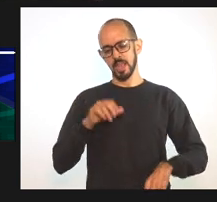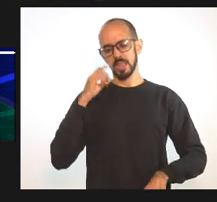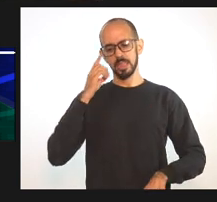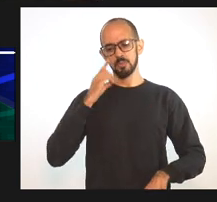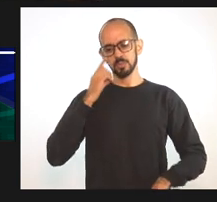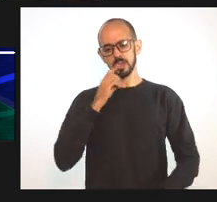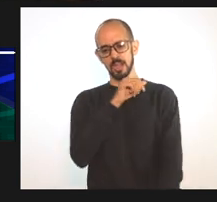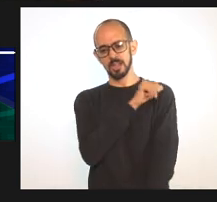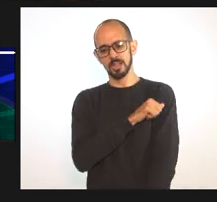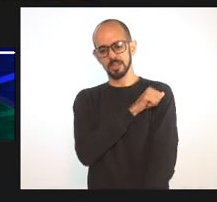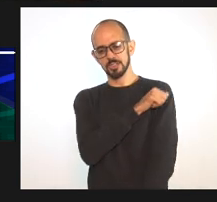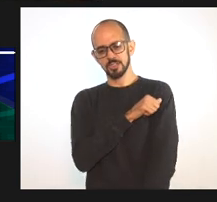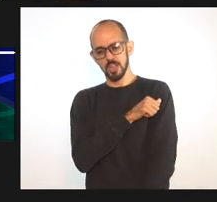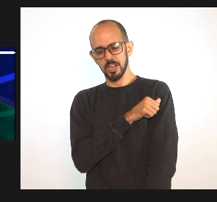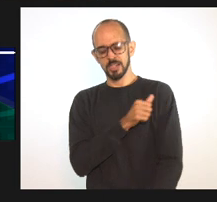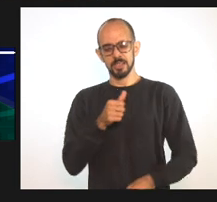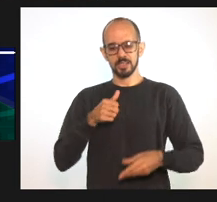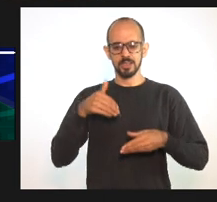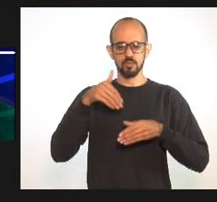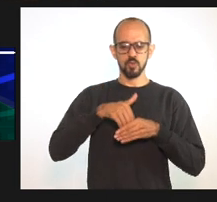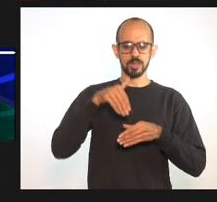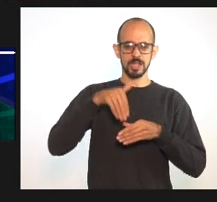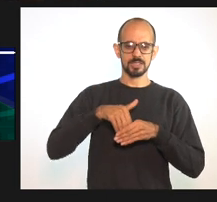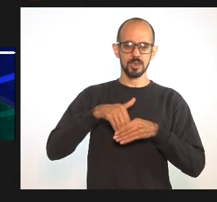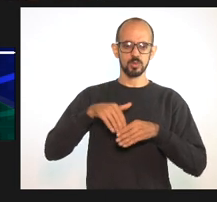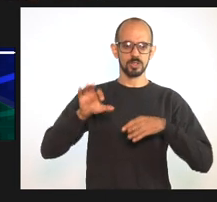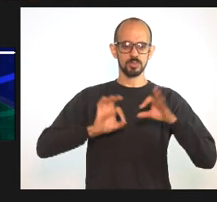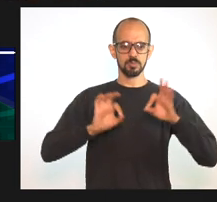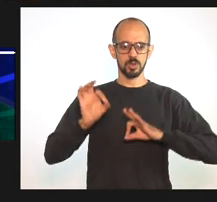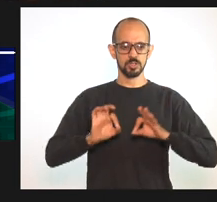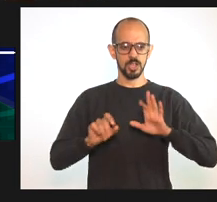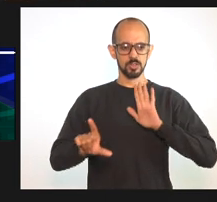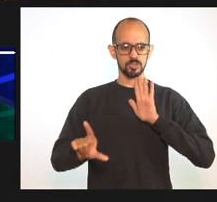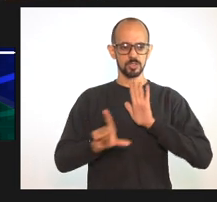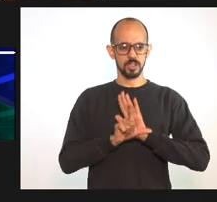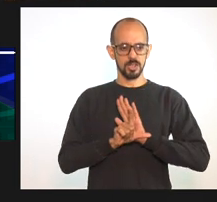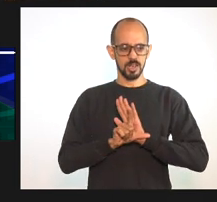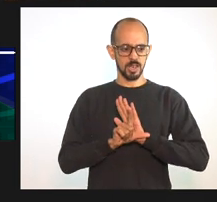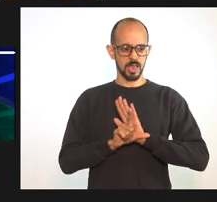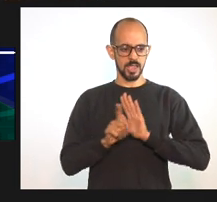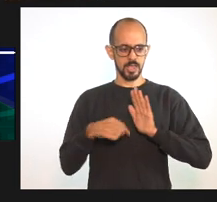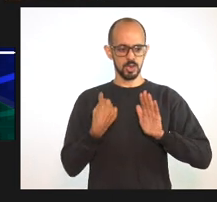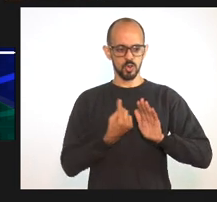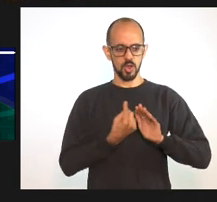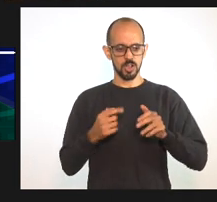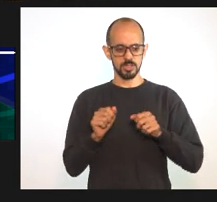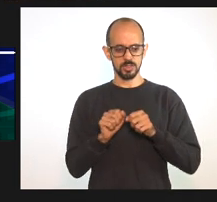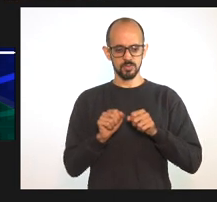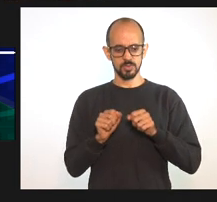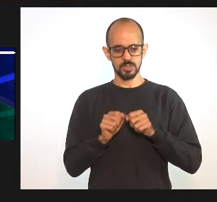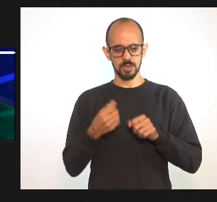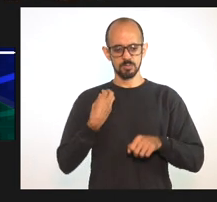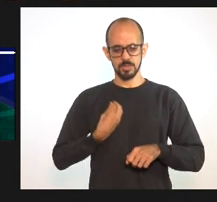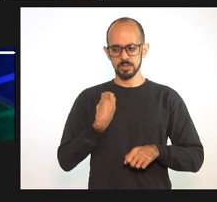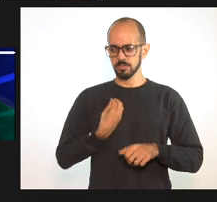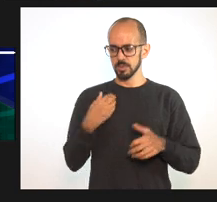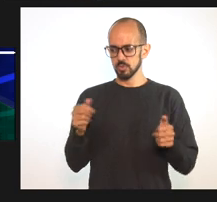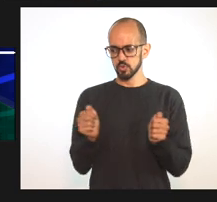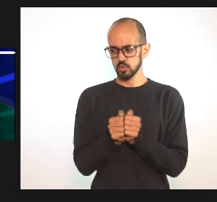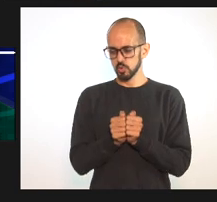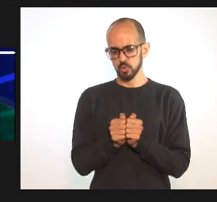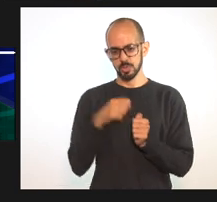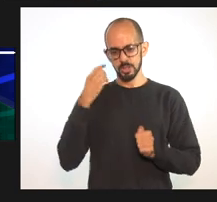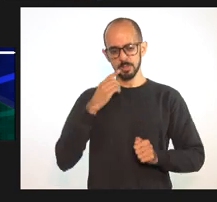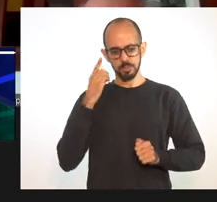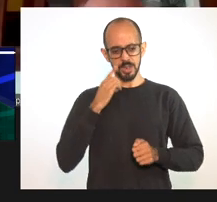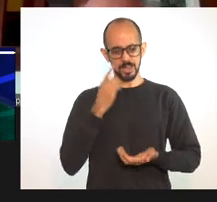na votação desse projeto de lei. Nós fizemos e participamos juntos, deputada Mônica, deputada Renata,